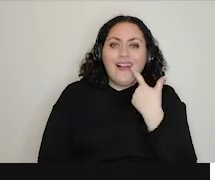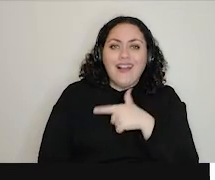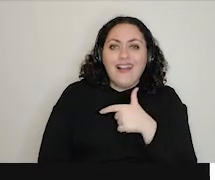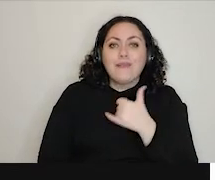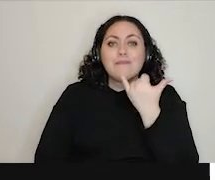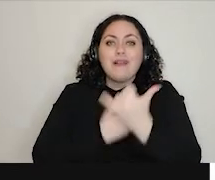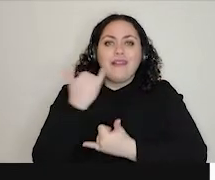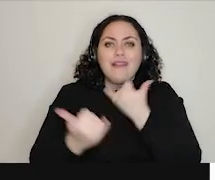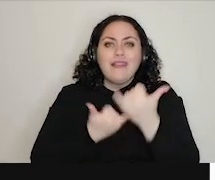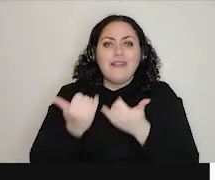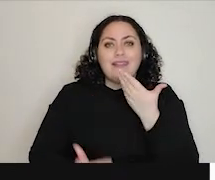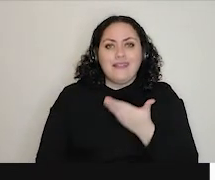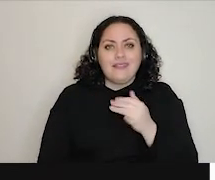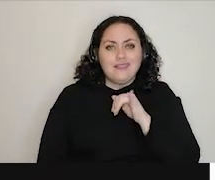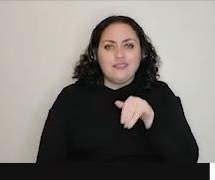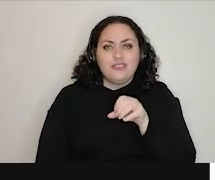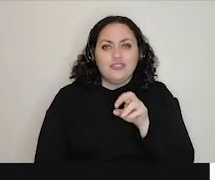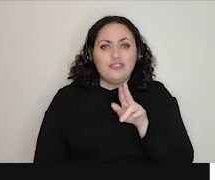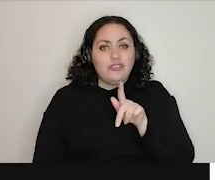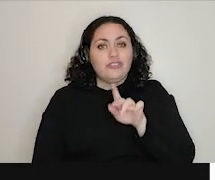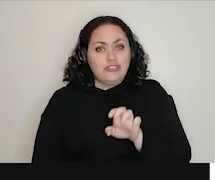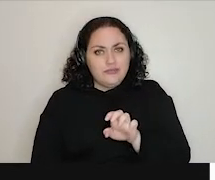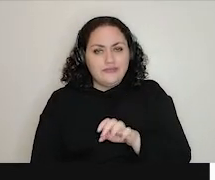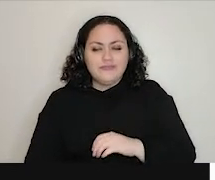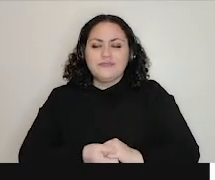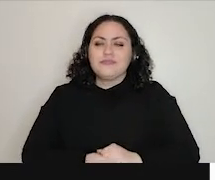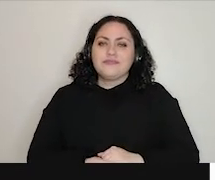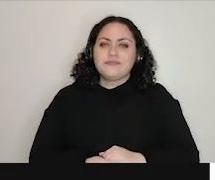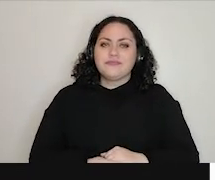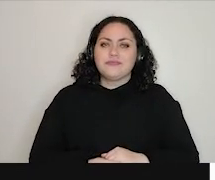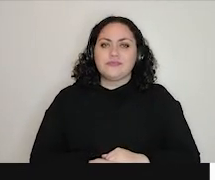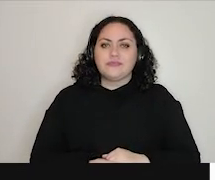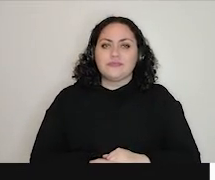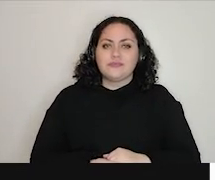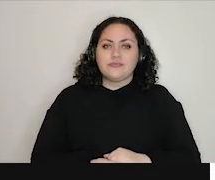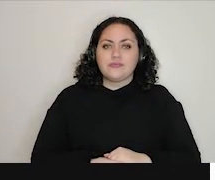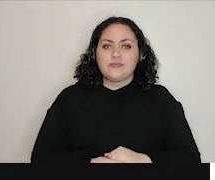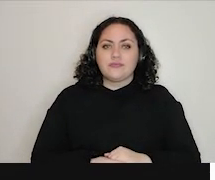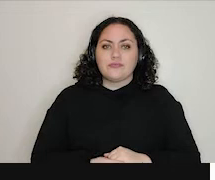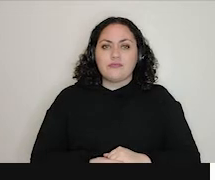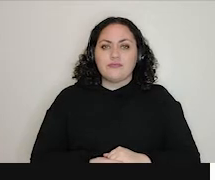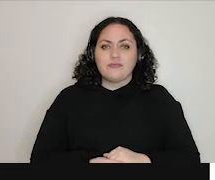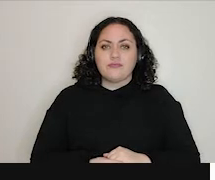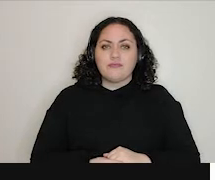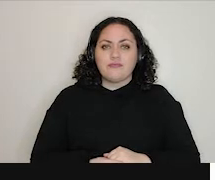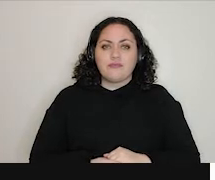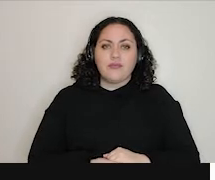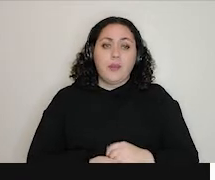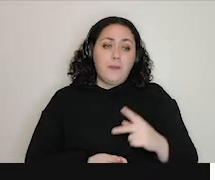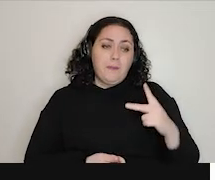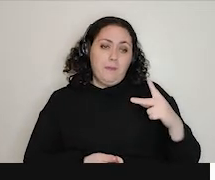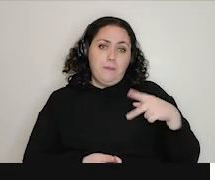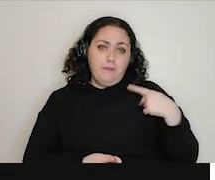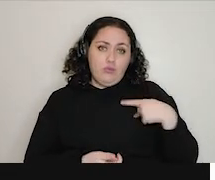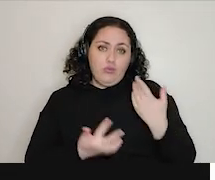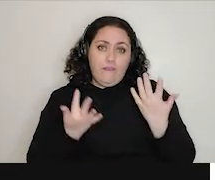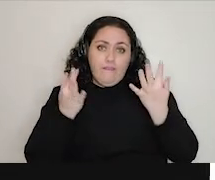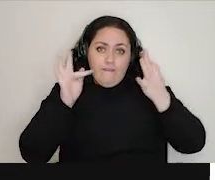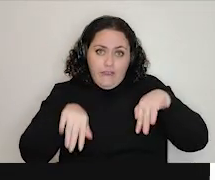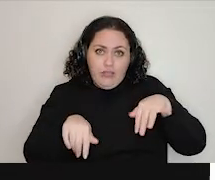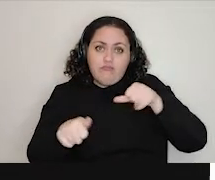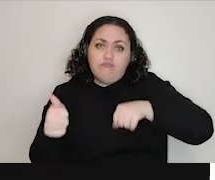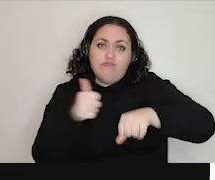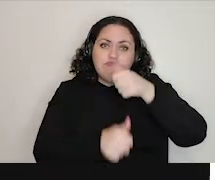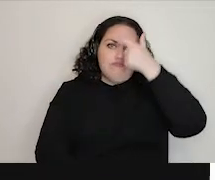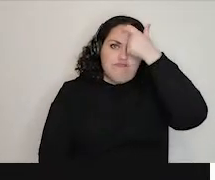espalhafatosa, né, e as pessoas riam e brincavam, né, com Jorge Lafond. Né. Depois, né, fora